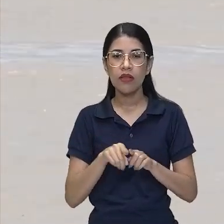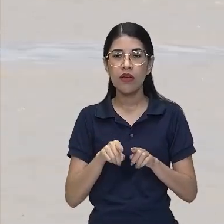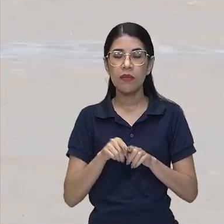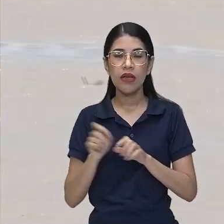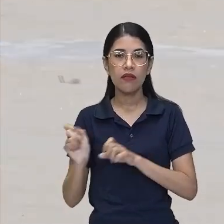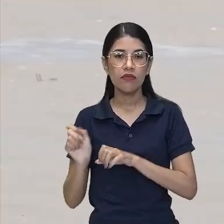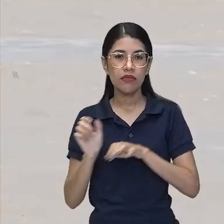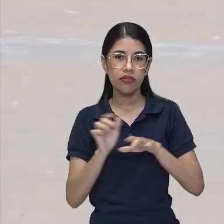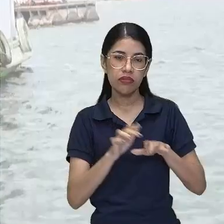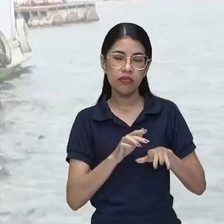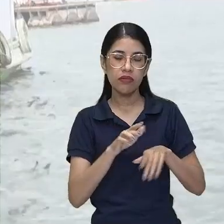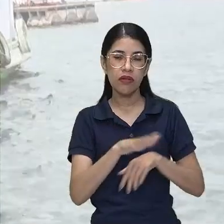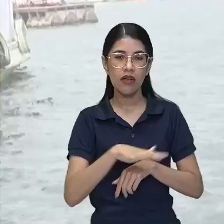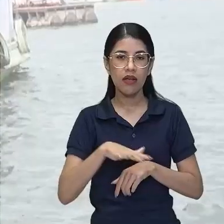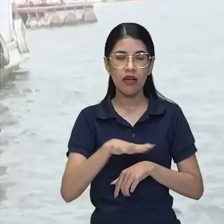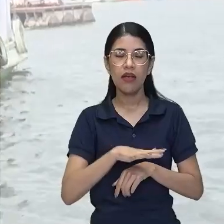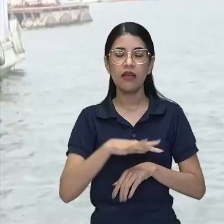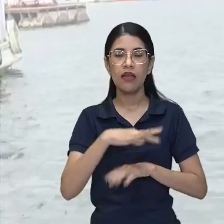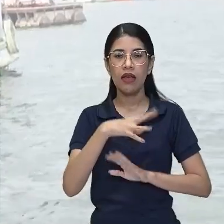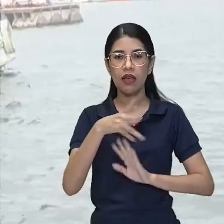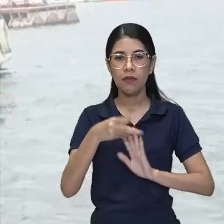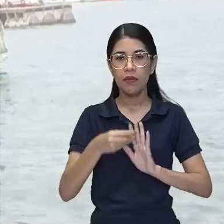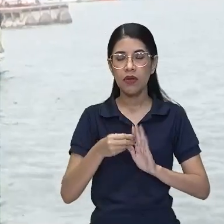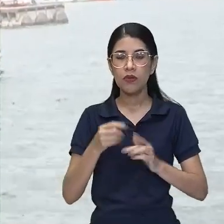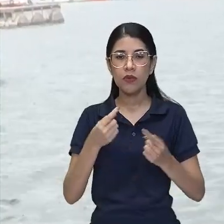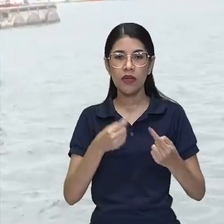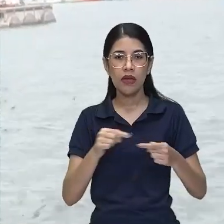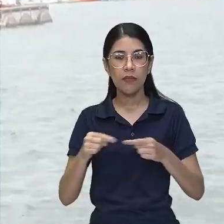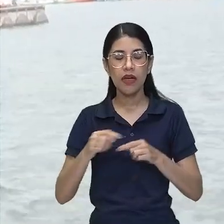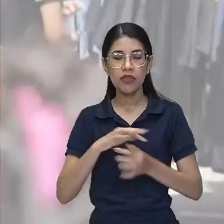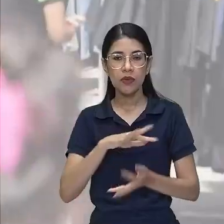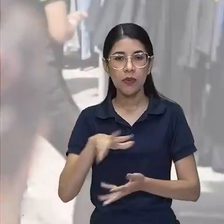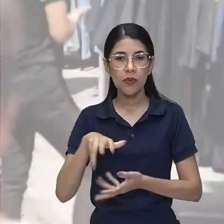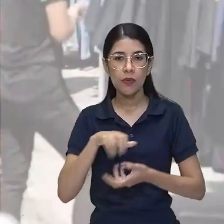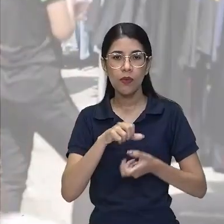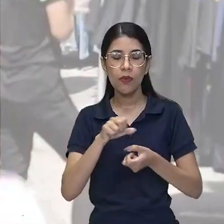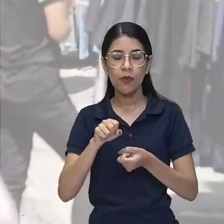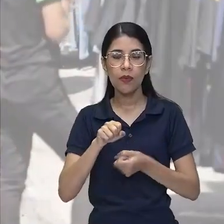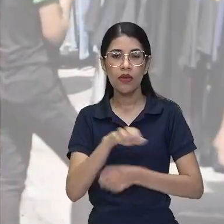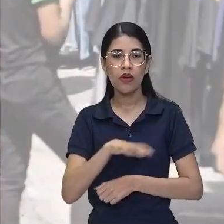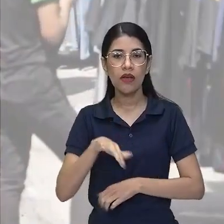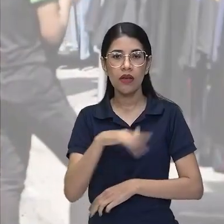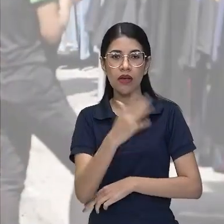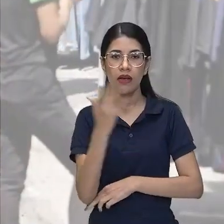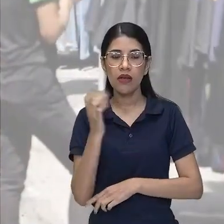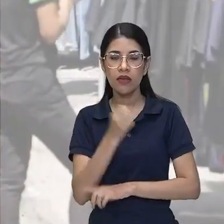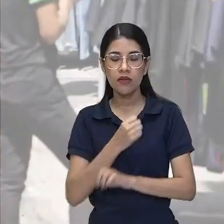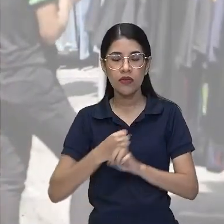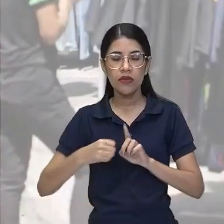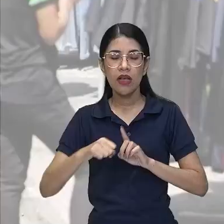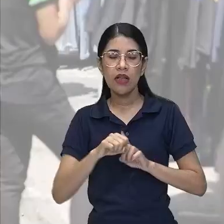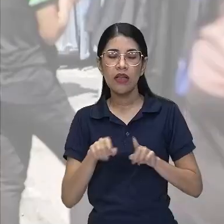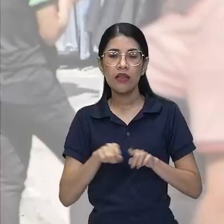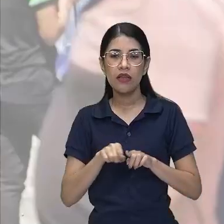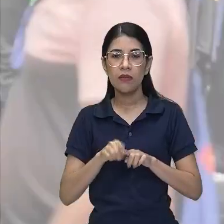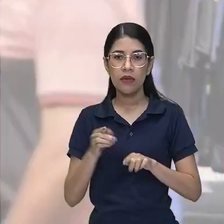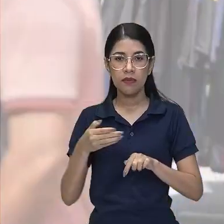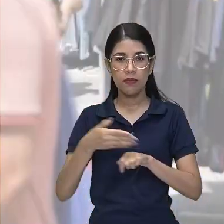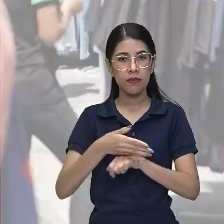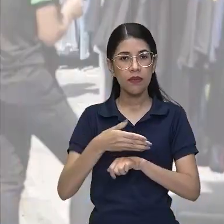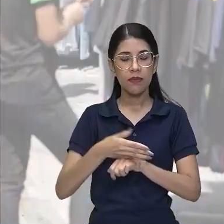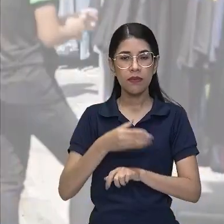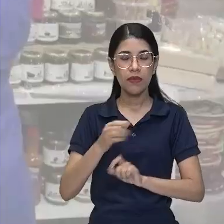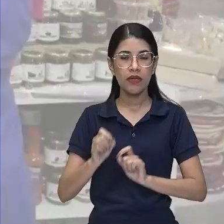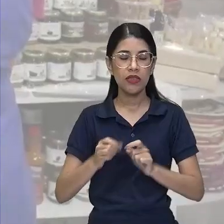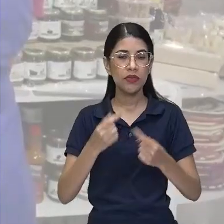e integração da Amazônia o debate referente à sustentabilidade ambiental, a sociedade civil ela passa a participar também